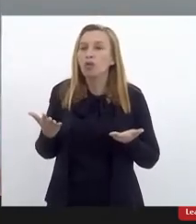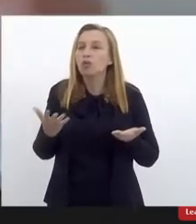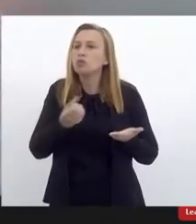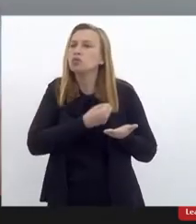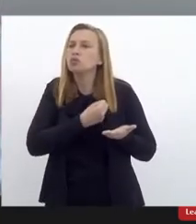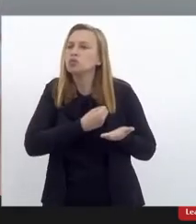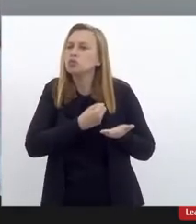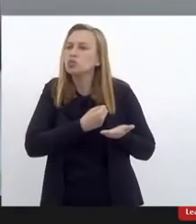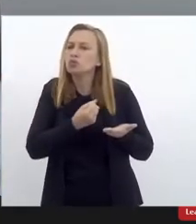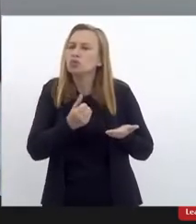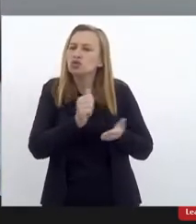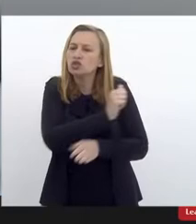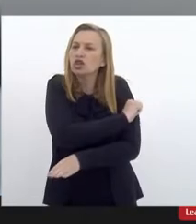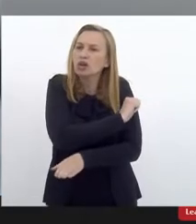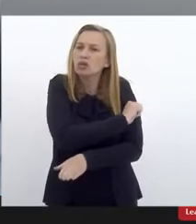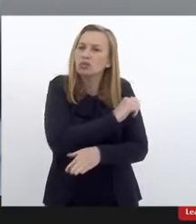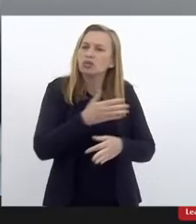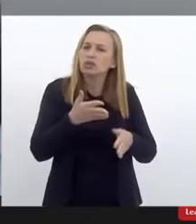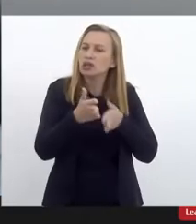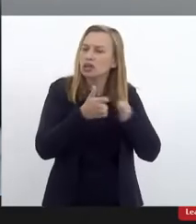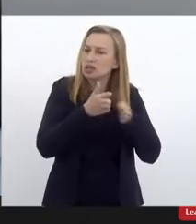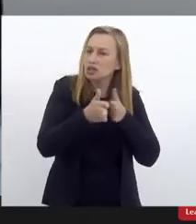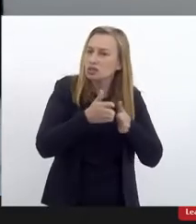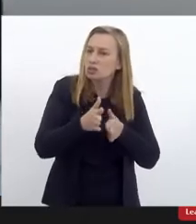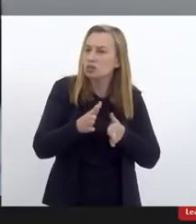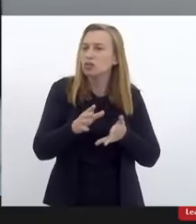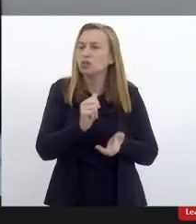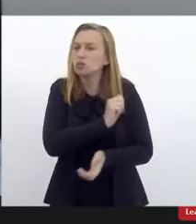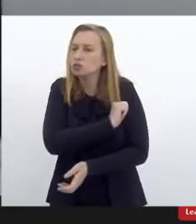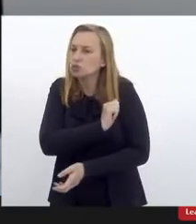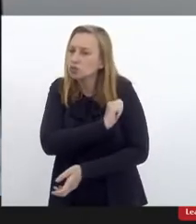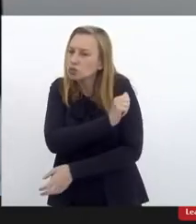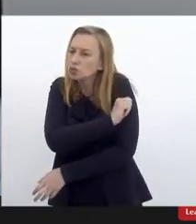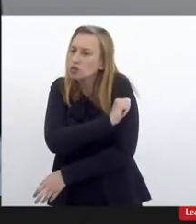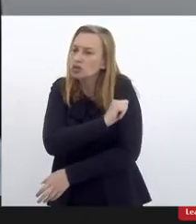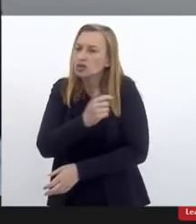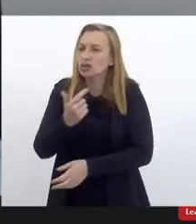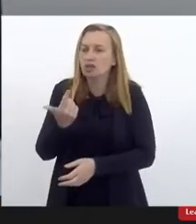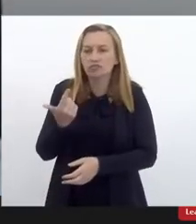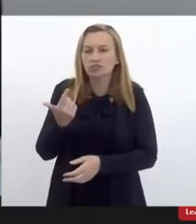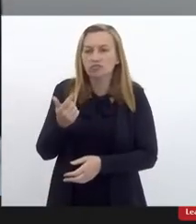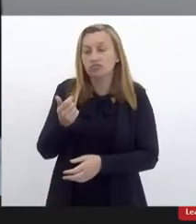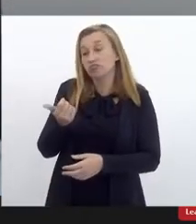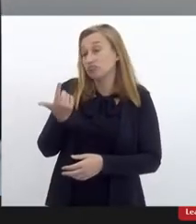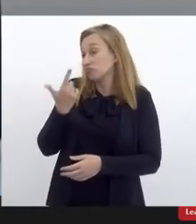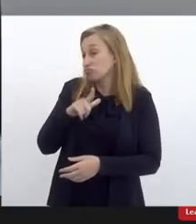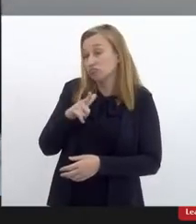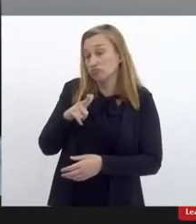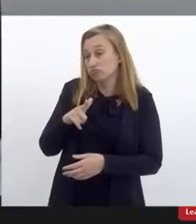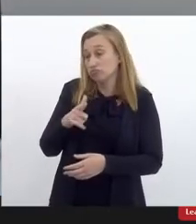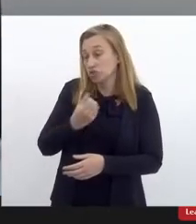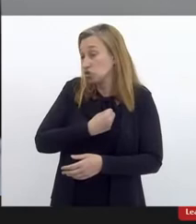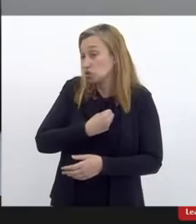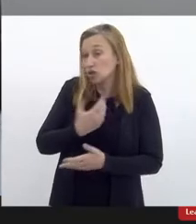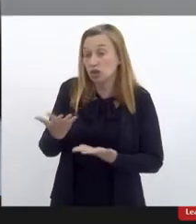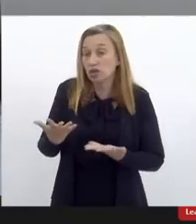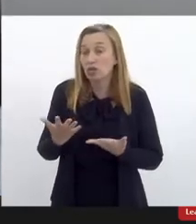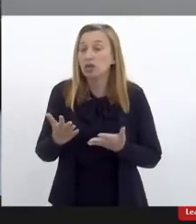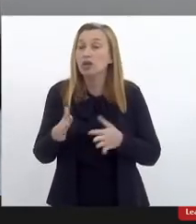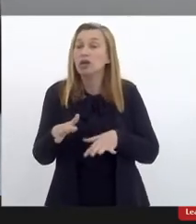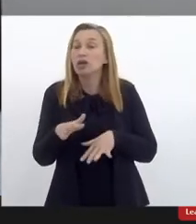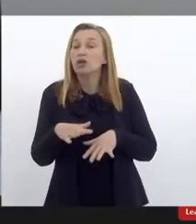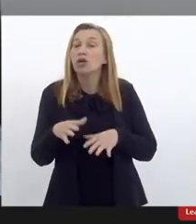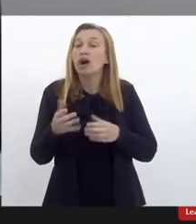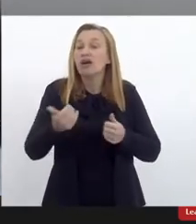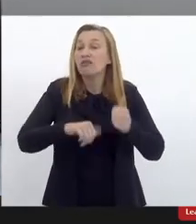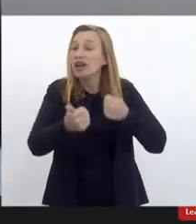quantitativo e, qualitativamente, o que o corpo gestor da FAETEC, notadamente o corpo gestor que atua na área pedagógica, qual é a